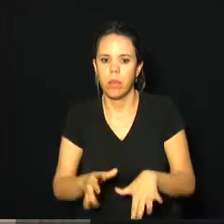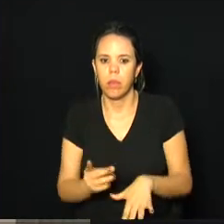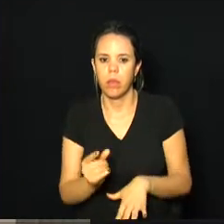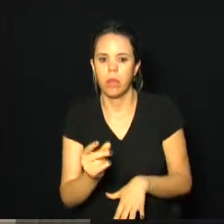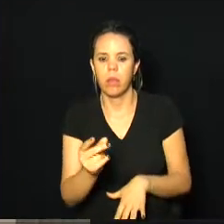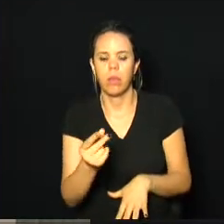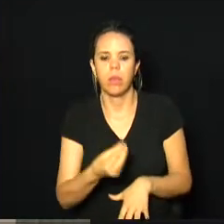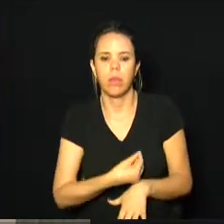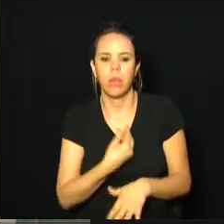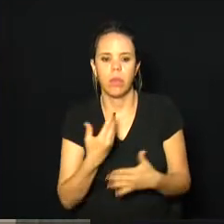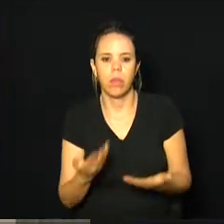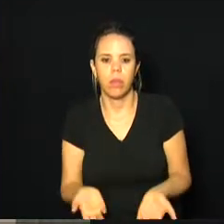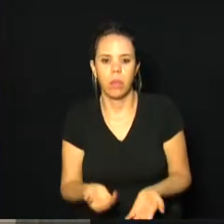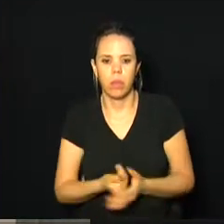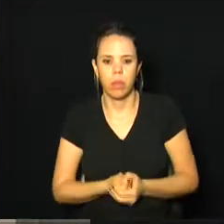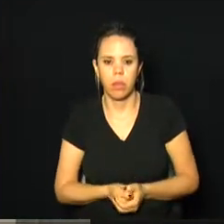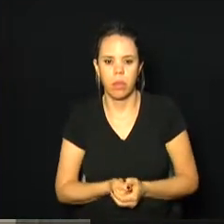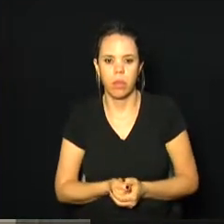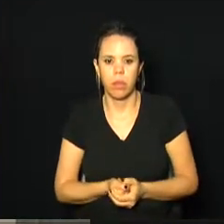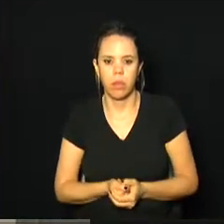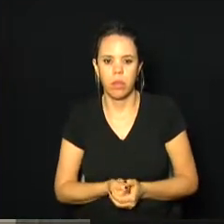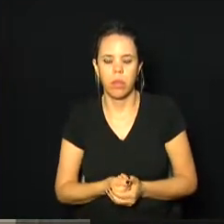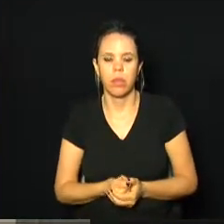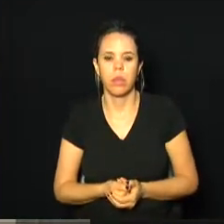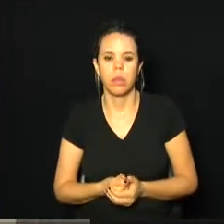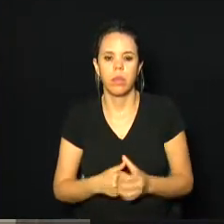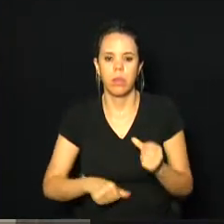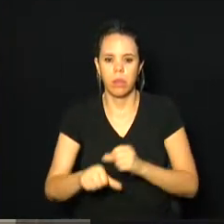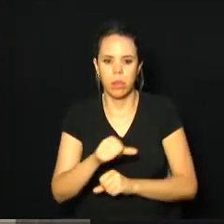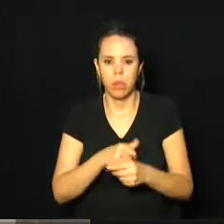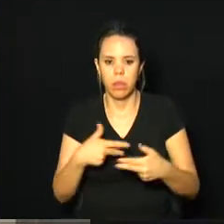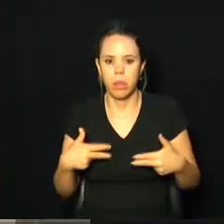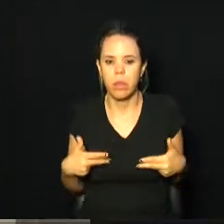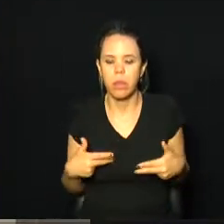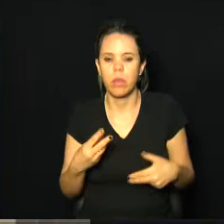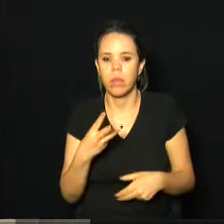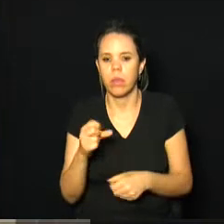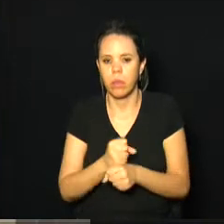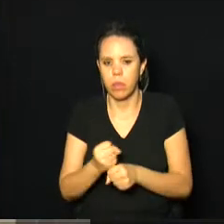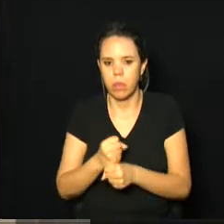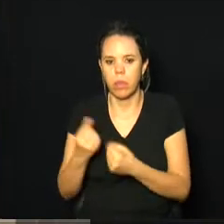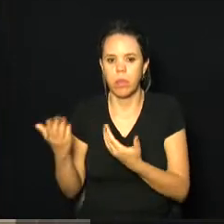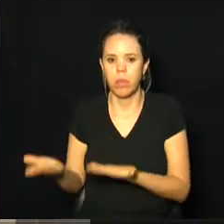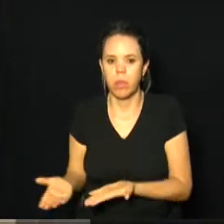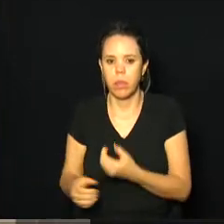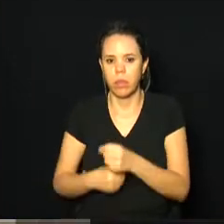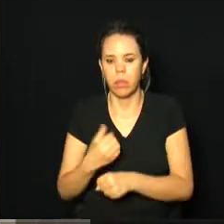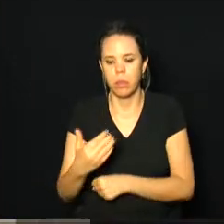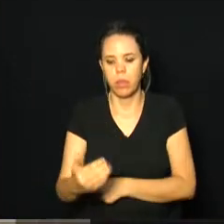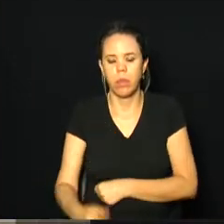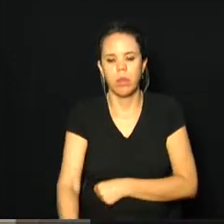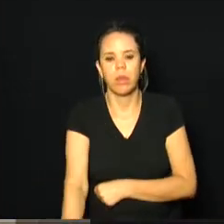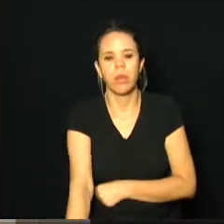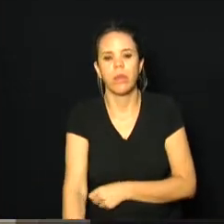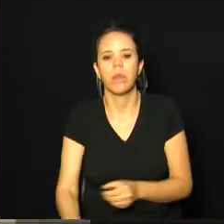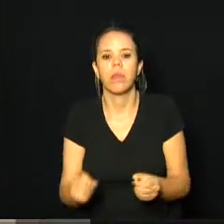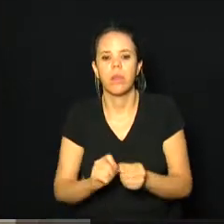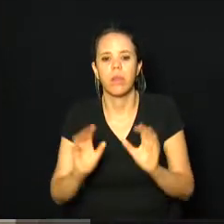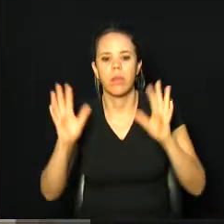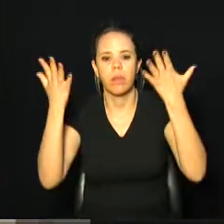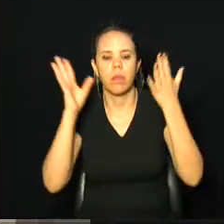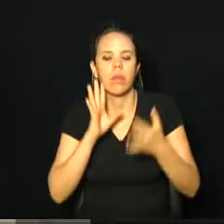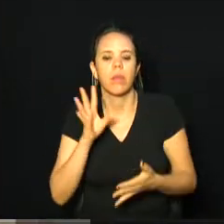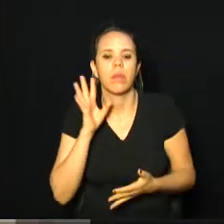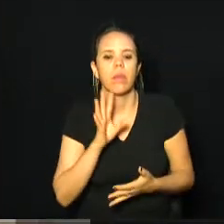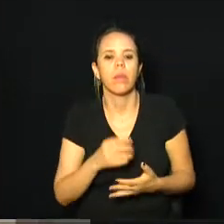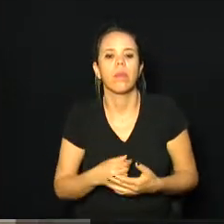toda. Inclusive, já estou mexendo essa questão dos 30 anos aí, que é o ano que vem, para a gente fazer um evento bacana